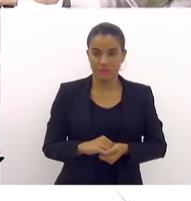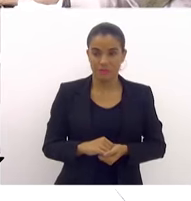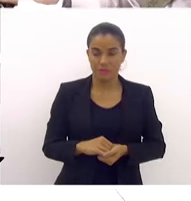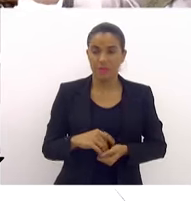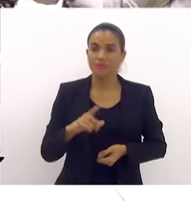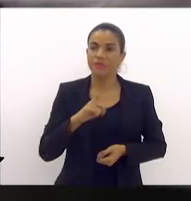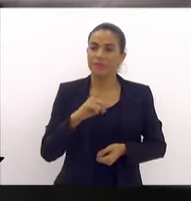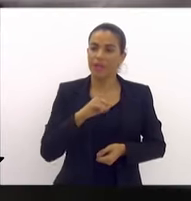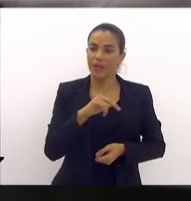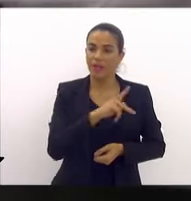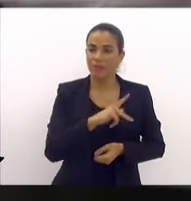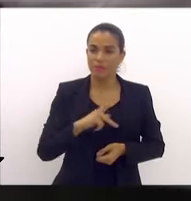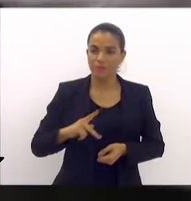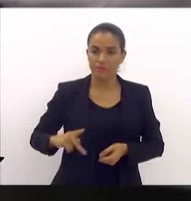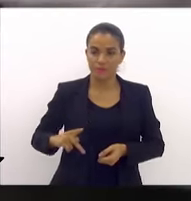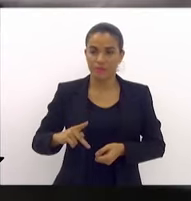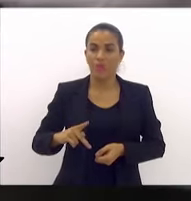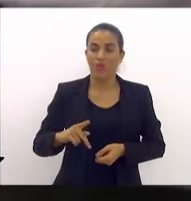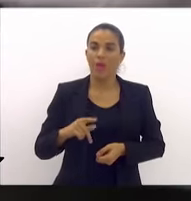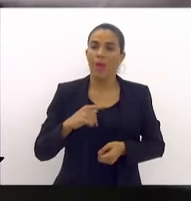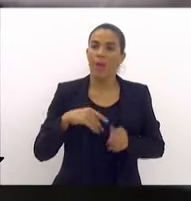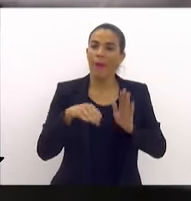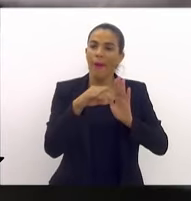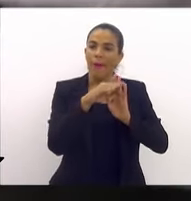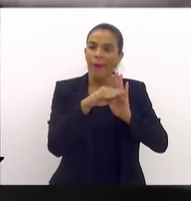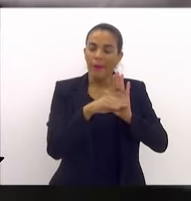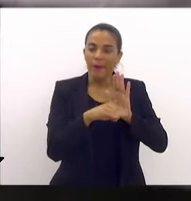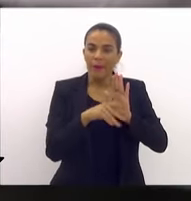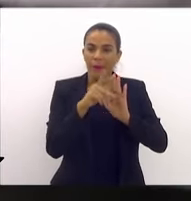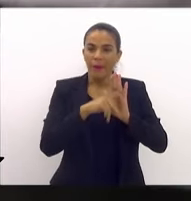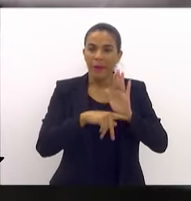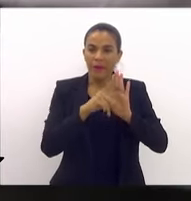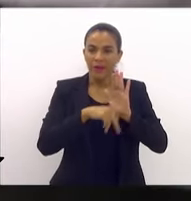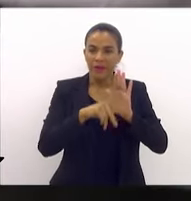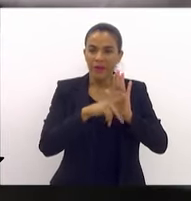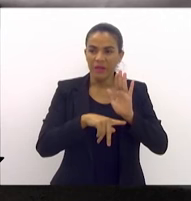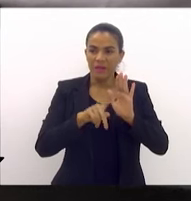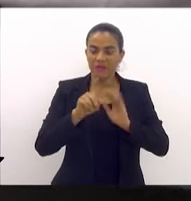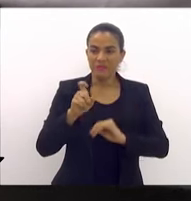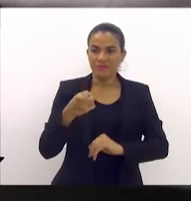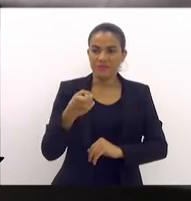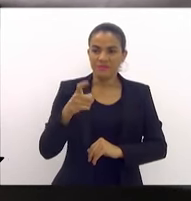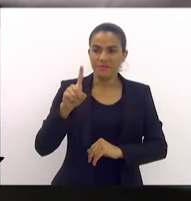um projeto, se não me engano, é do deputado... do ex-deputado...